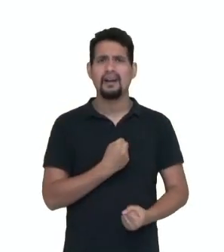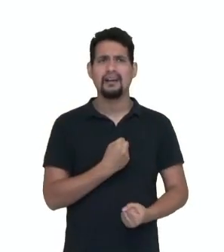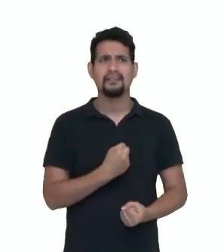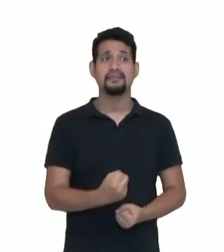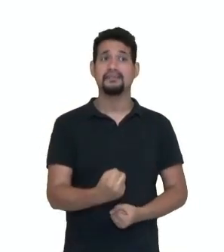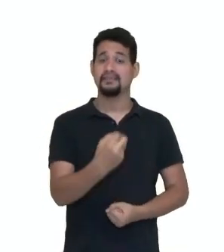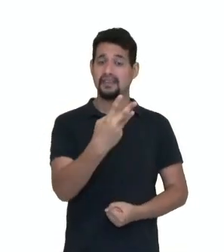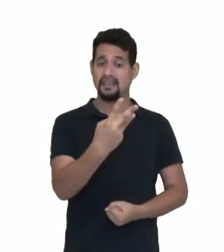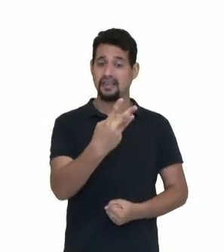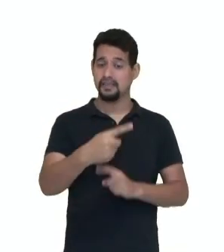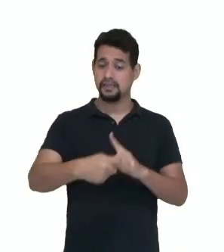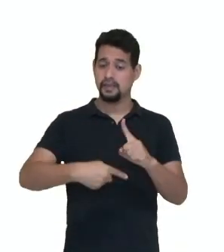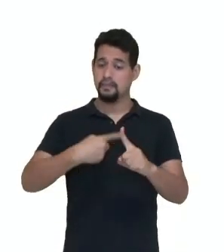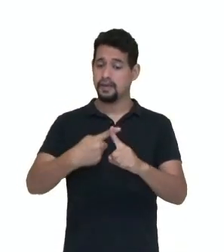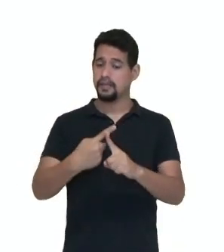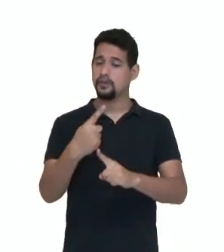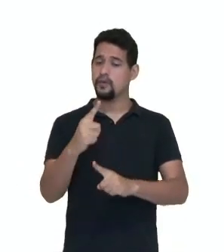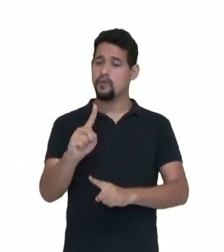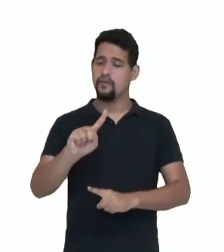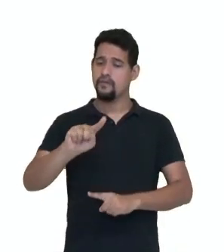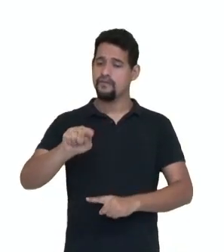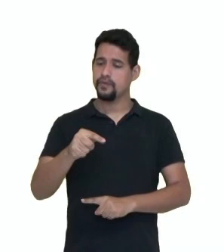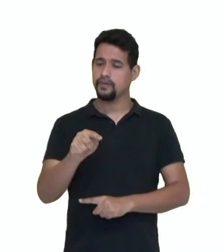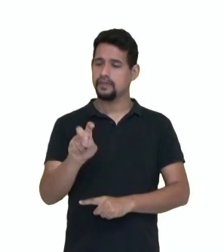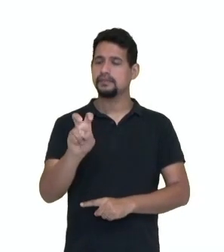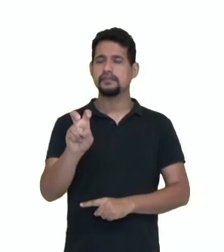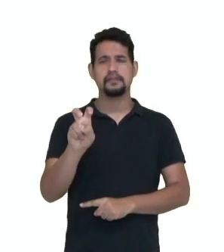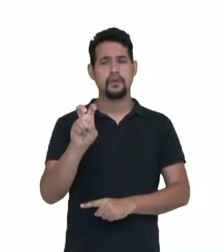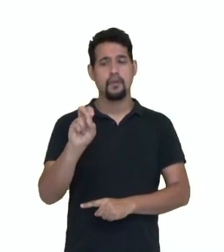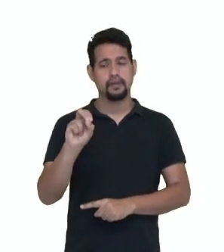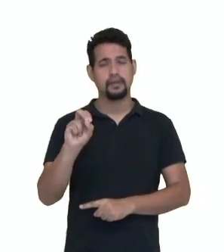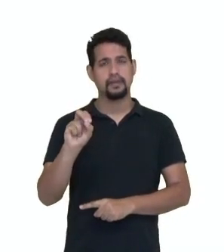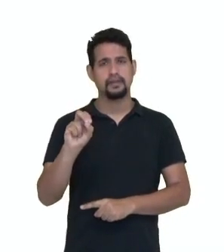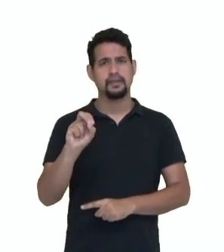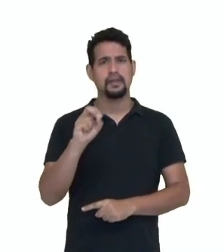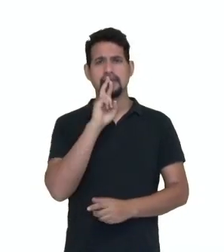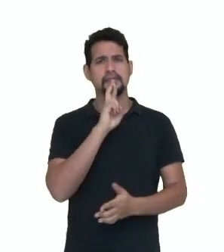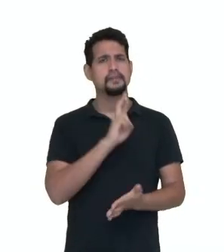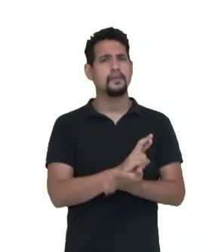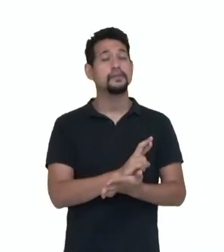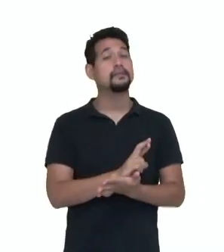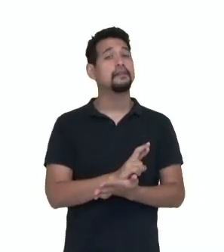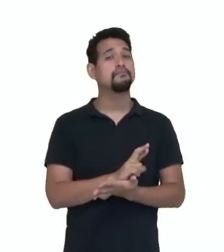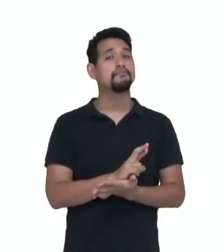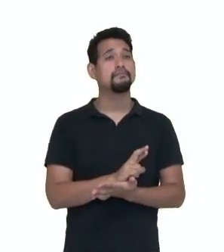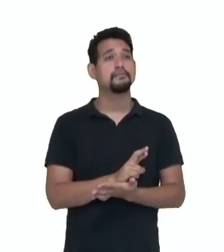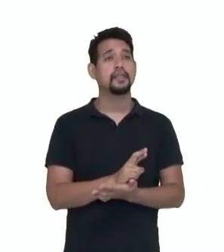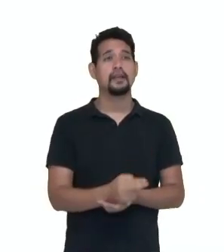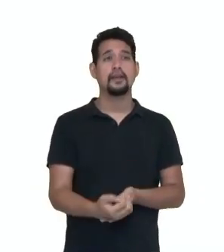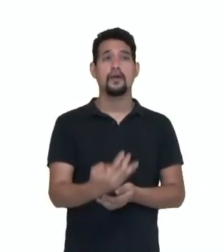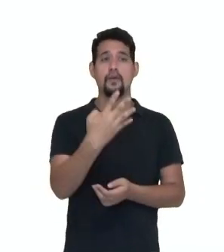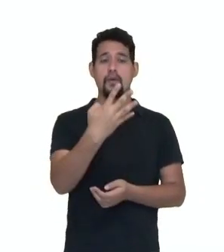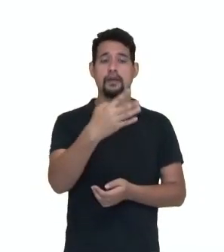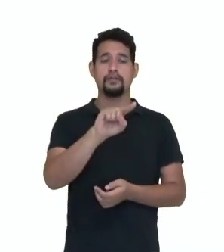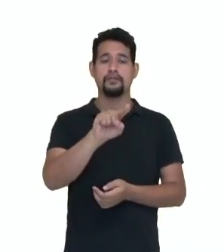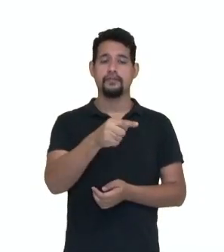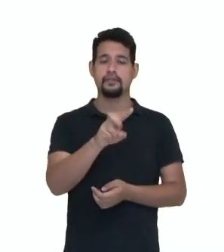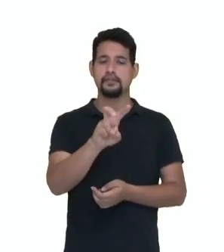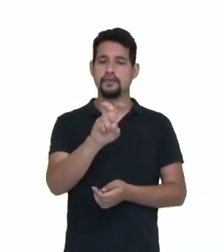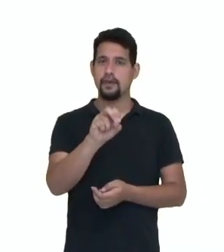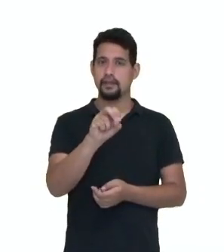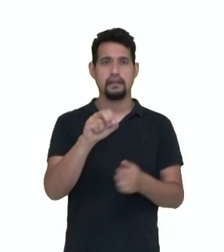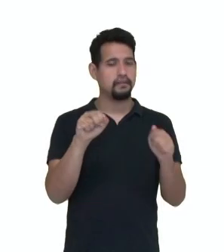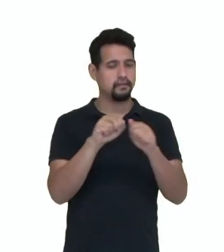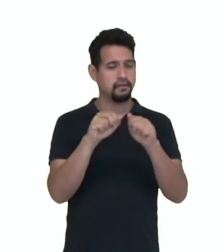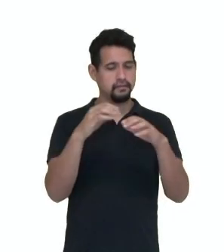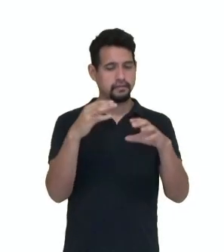3 mais 1,5 ali, né? 1,50, que vai dar, né, 4,50. Aí faz